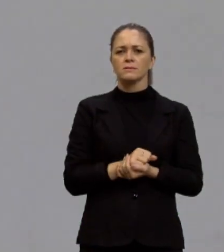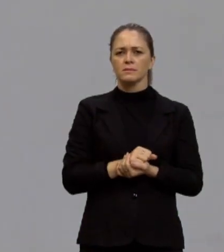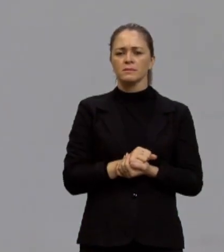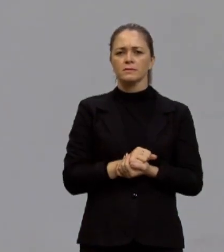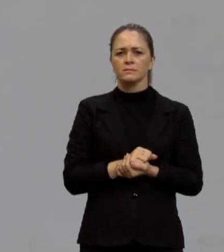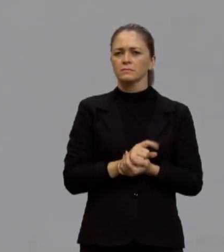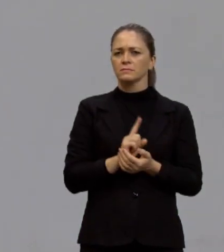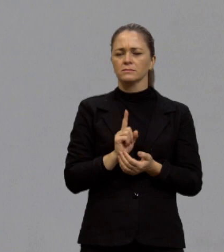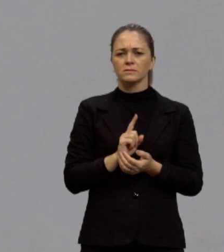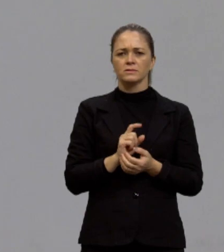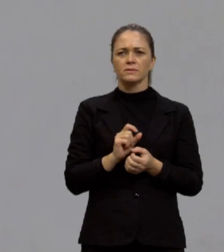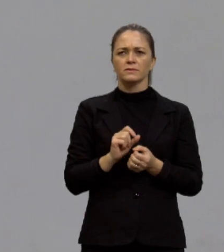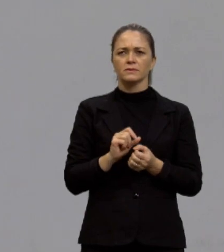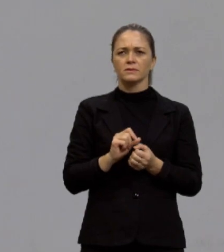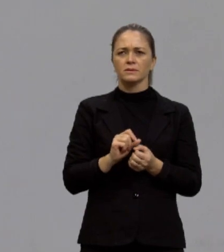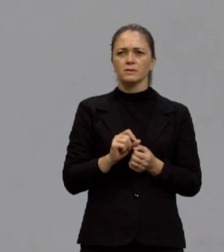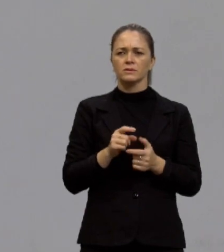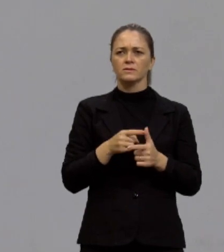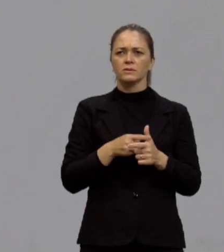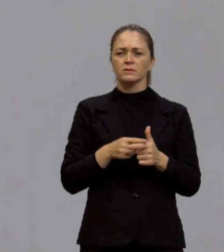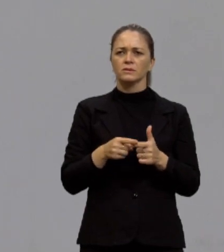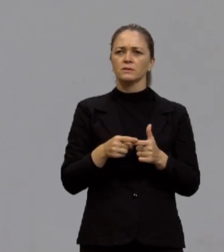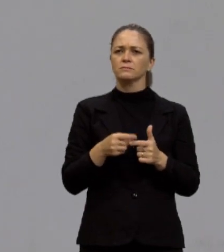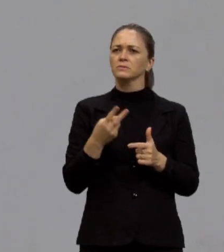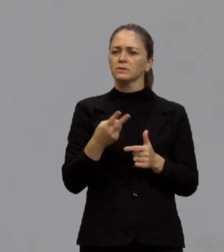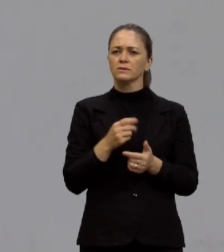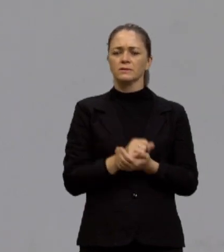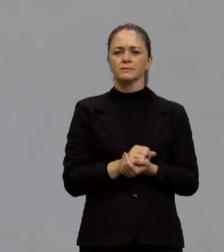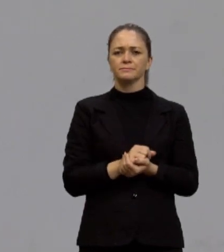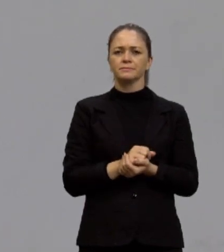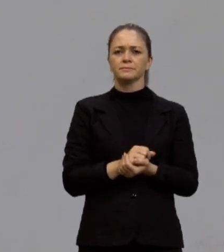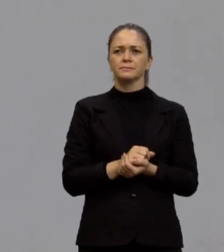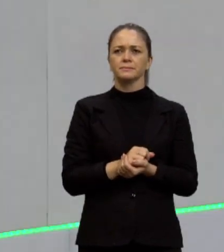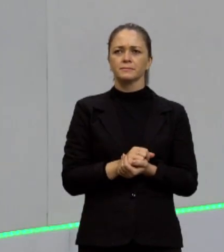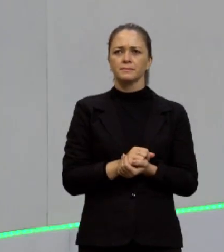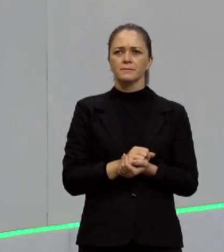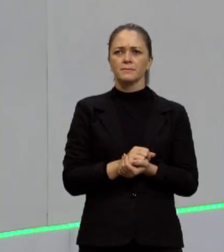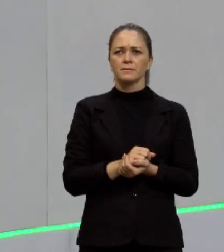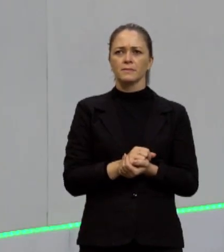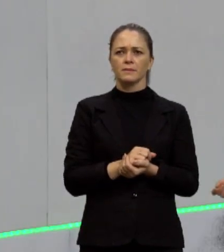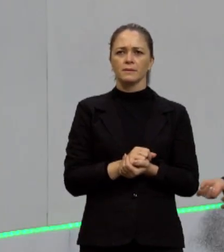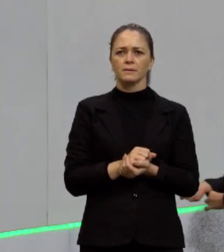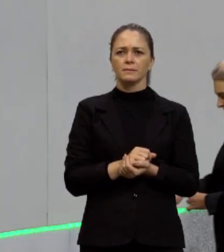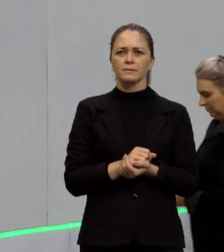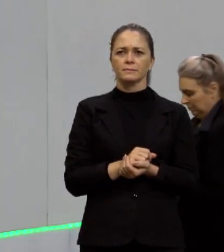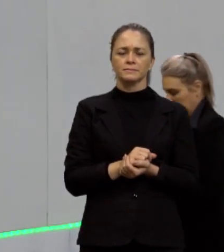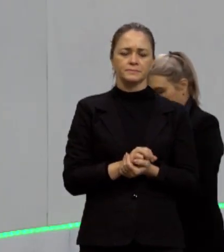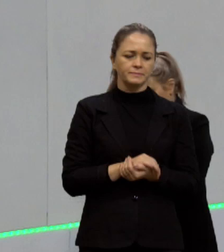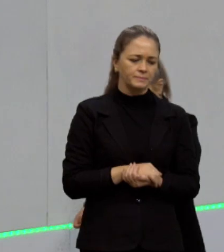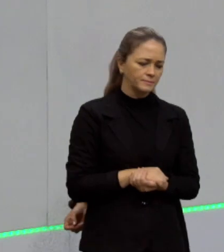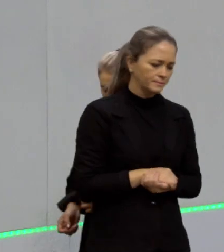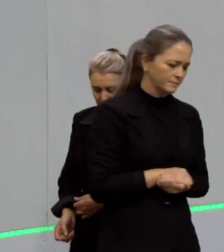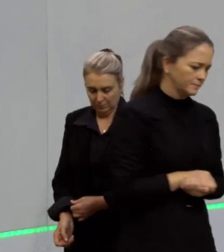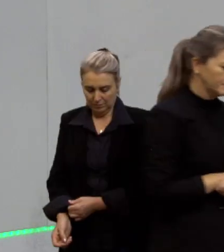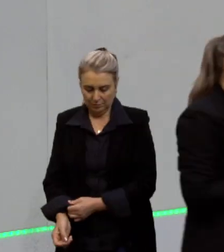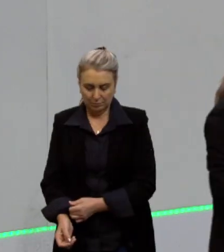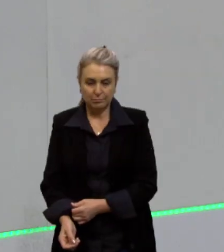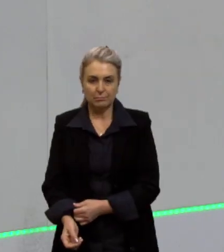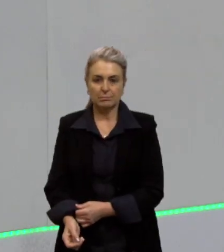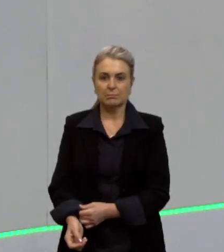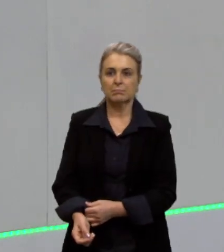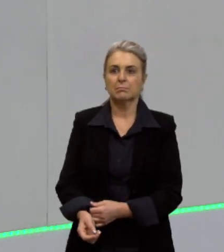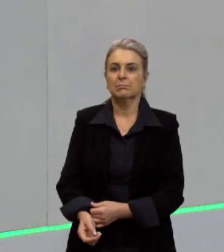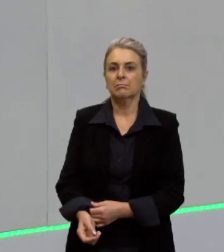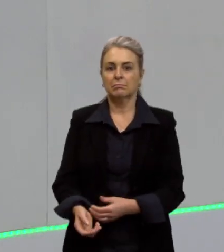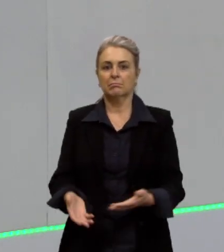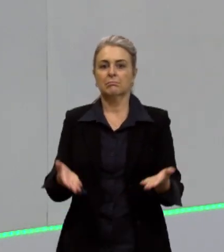e nós vamos fazê-la para a gente usar essa outra estratégia. Nesse momento, eu faço o quê? Resolvo essa